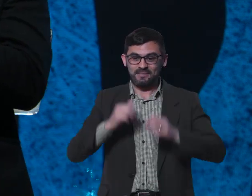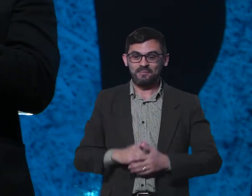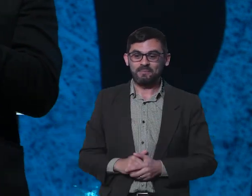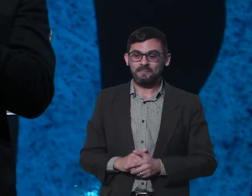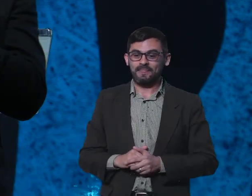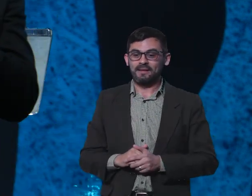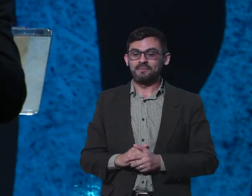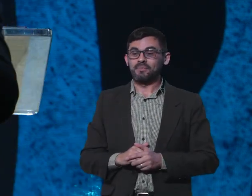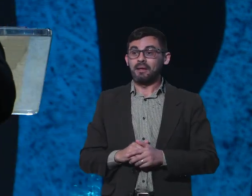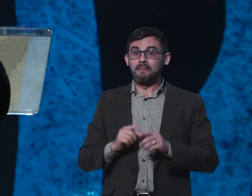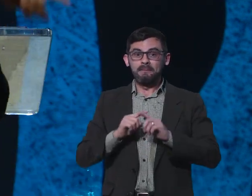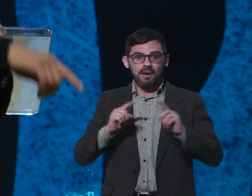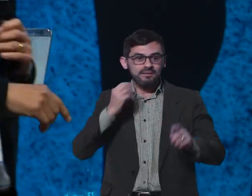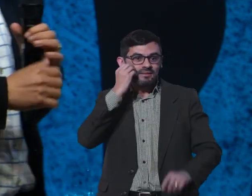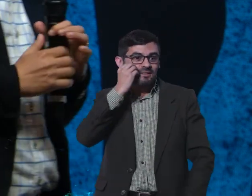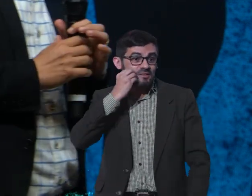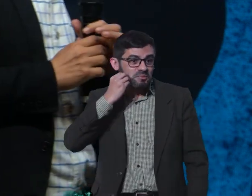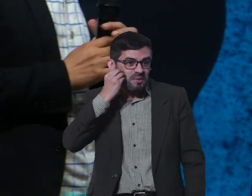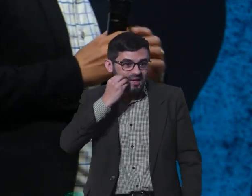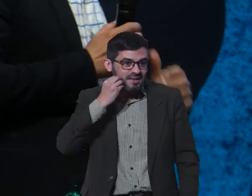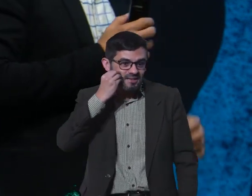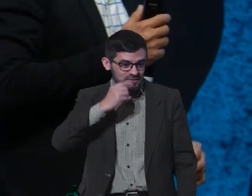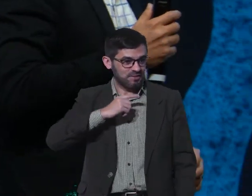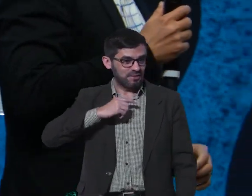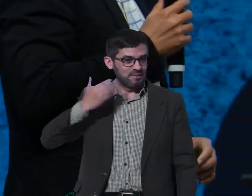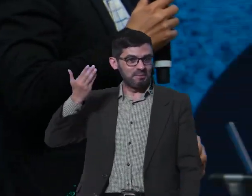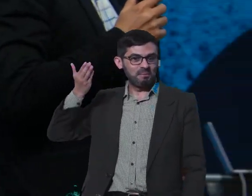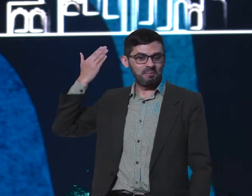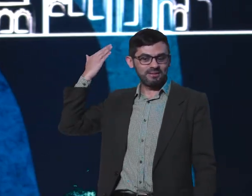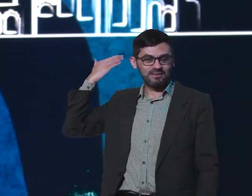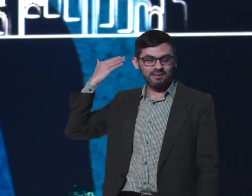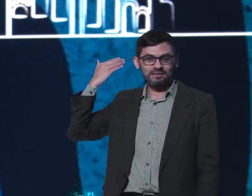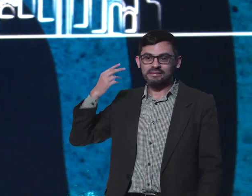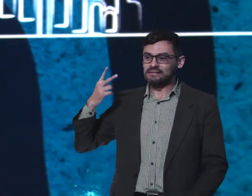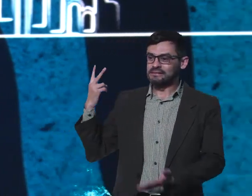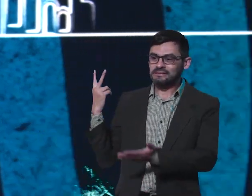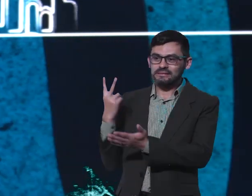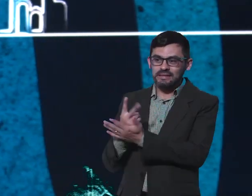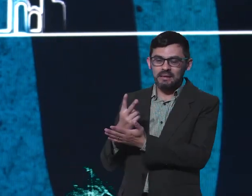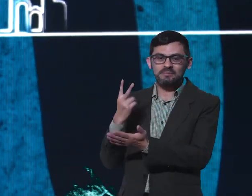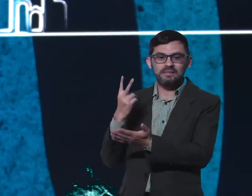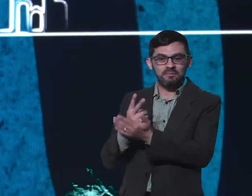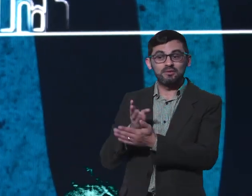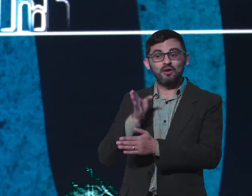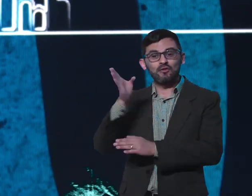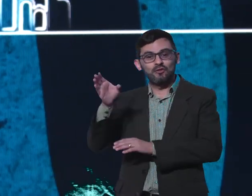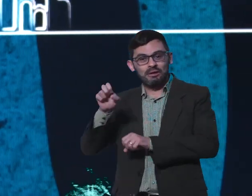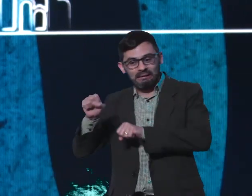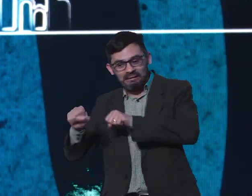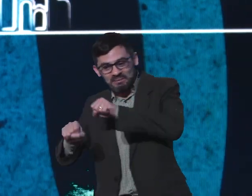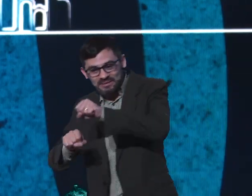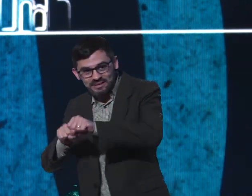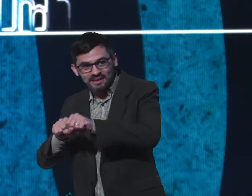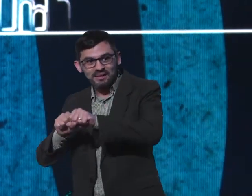A partir dessa experiência, todas as vezes que eu fui andar de